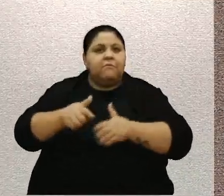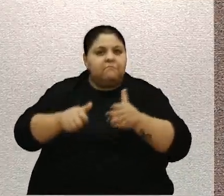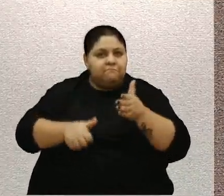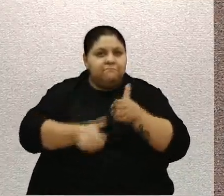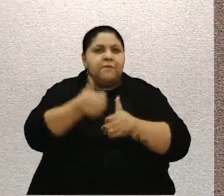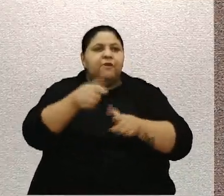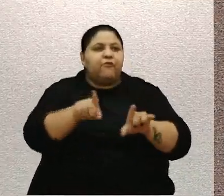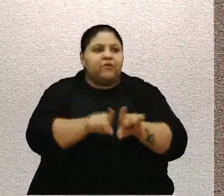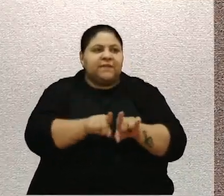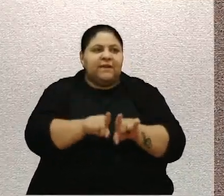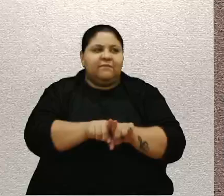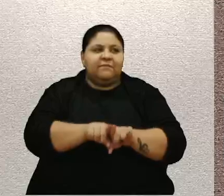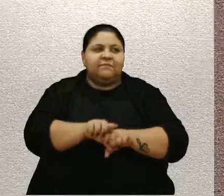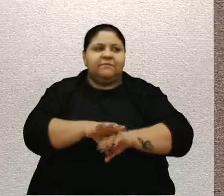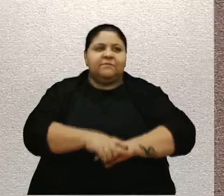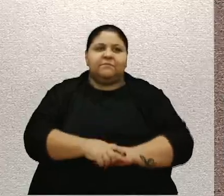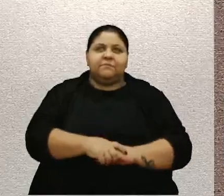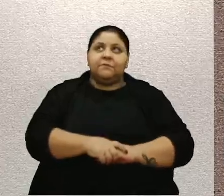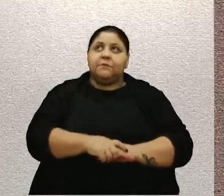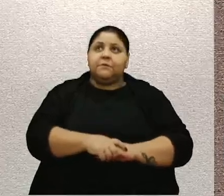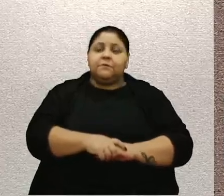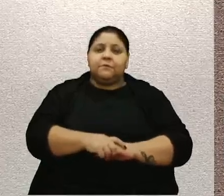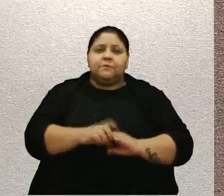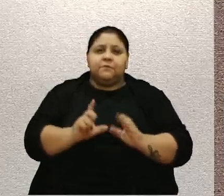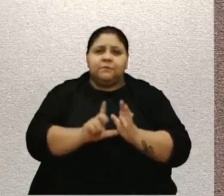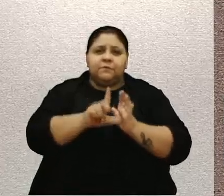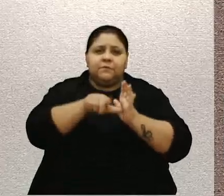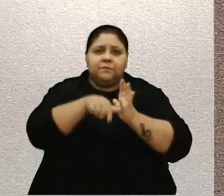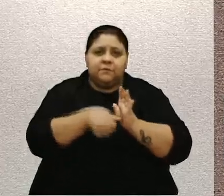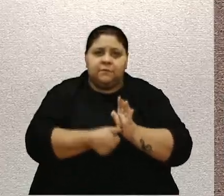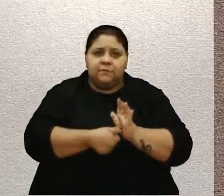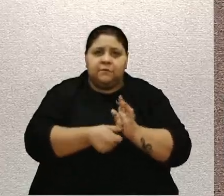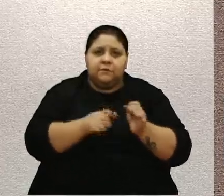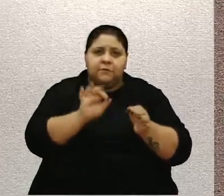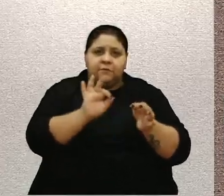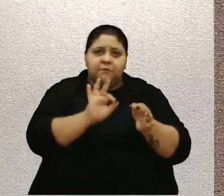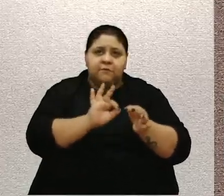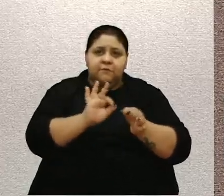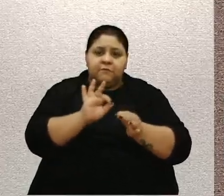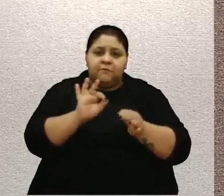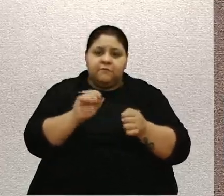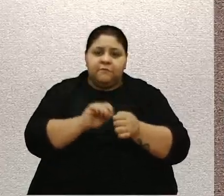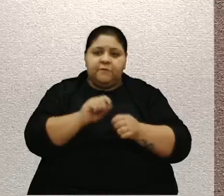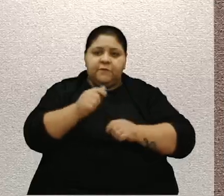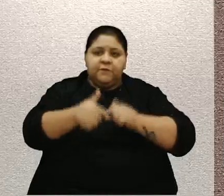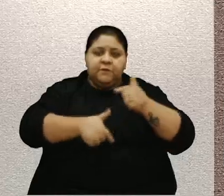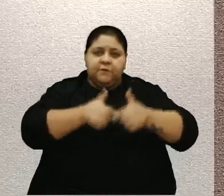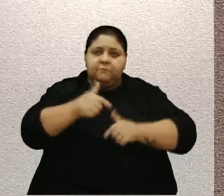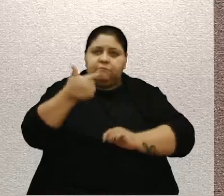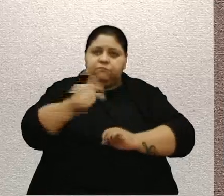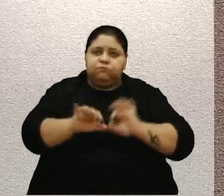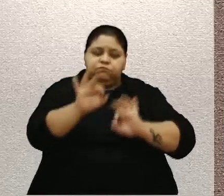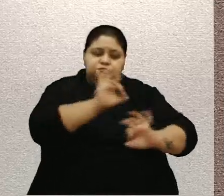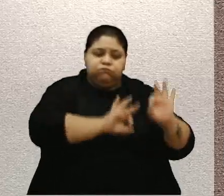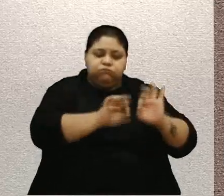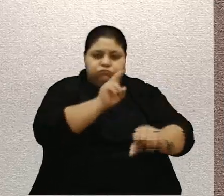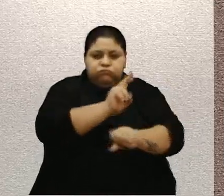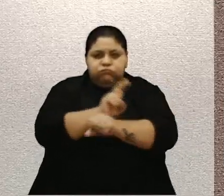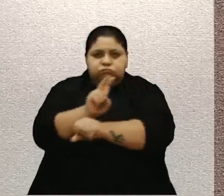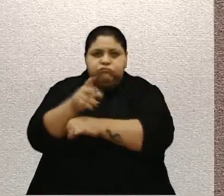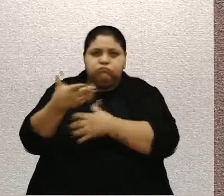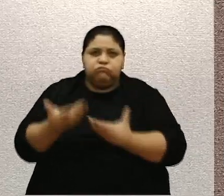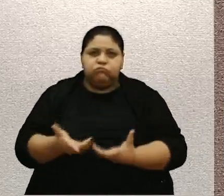está esperando acontecer e depois tem que refazer tudo do zero de novo. Se a gente tivesse feito a manutenção, a prevenção, se